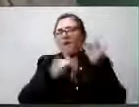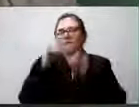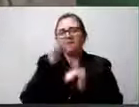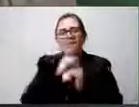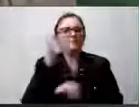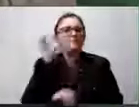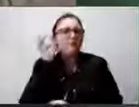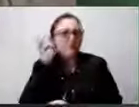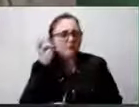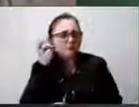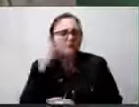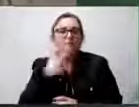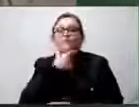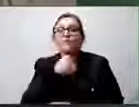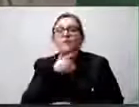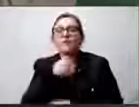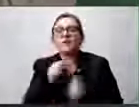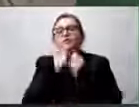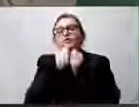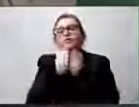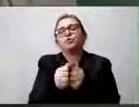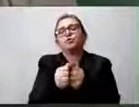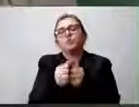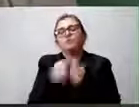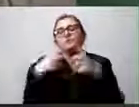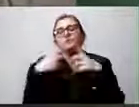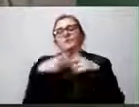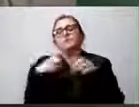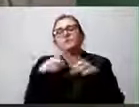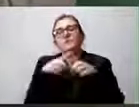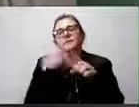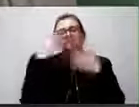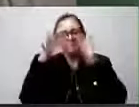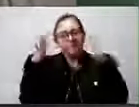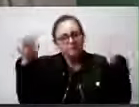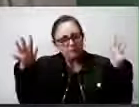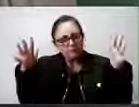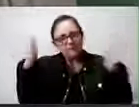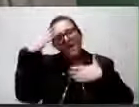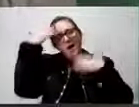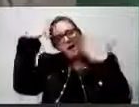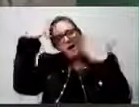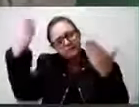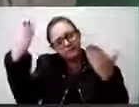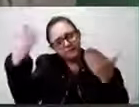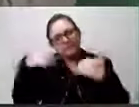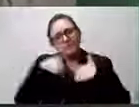sente a vontade de estar junto, mas foi brilhante. E aí agradeço, eu como